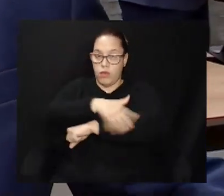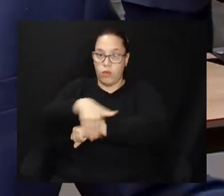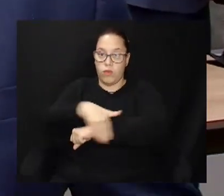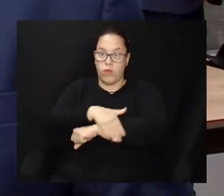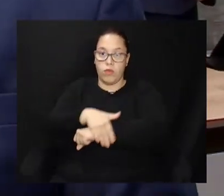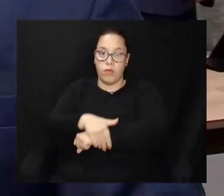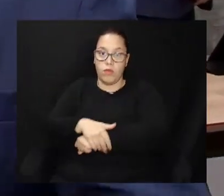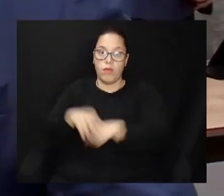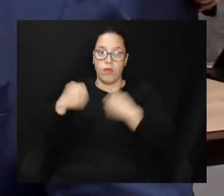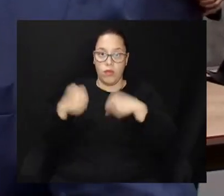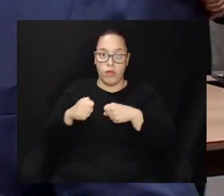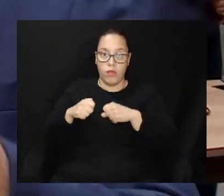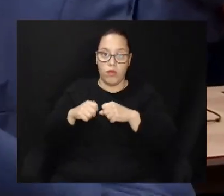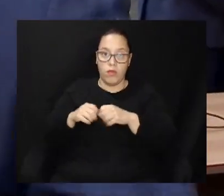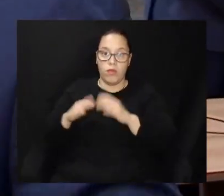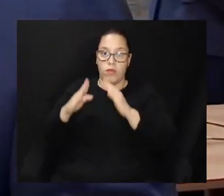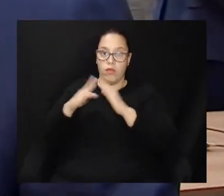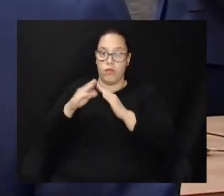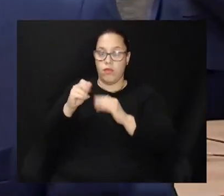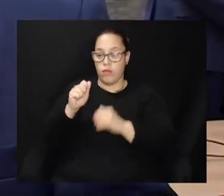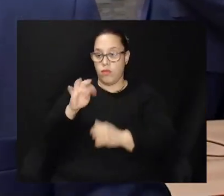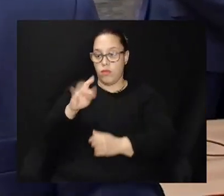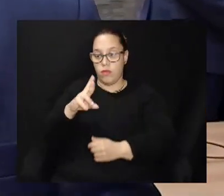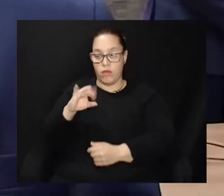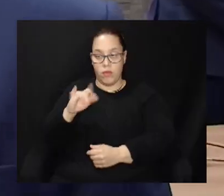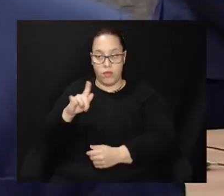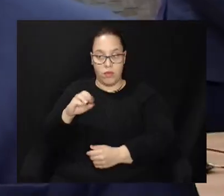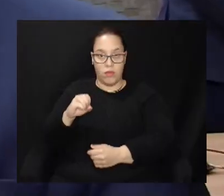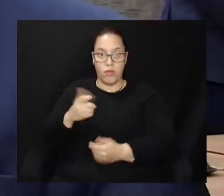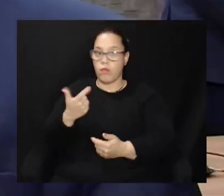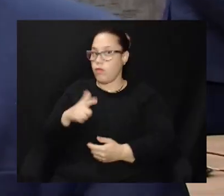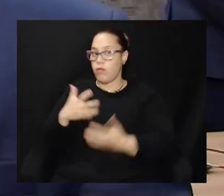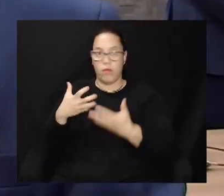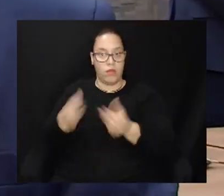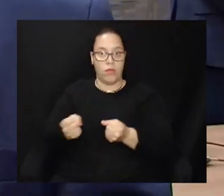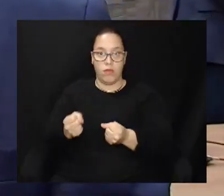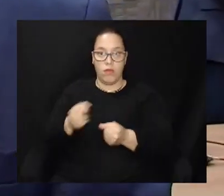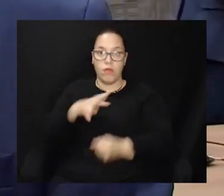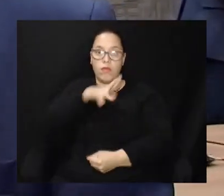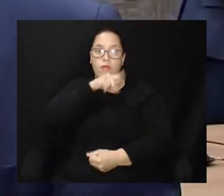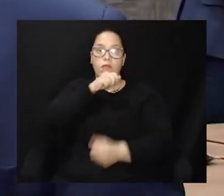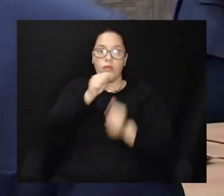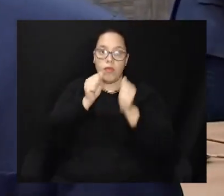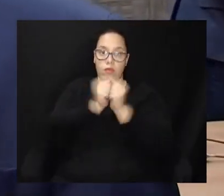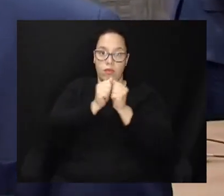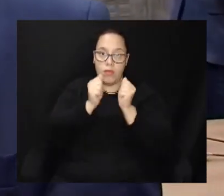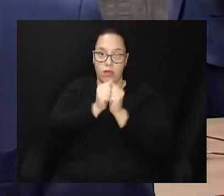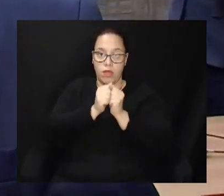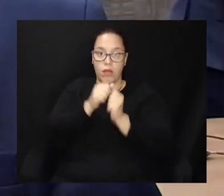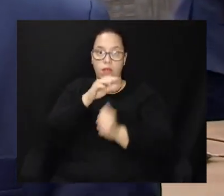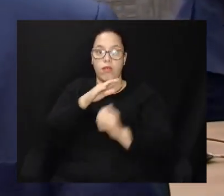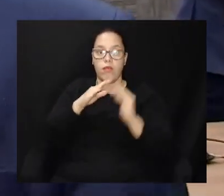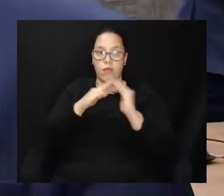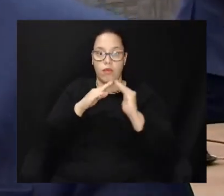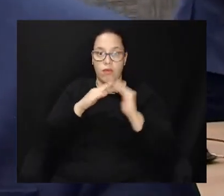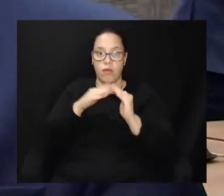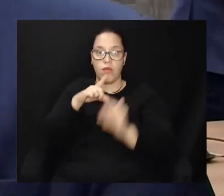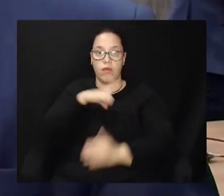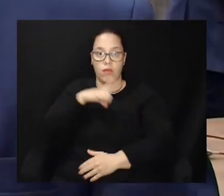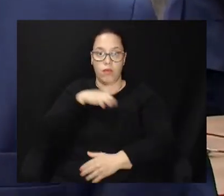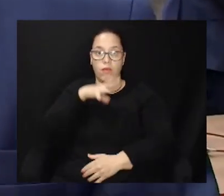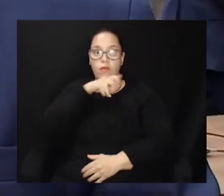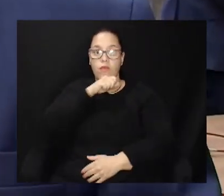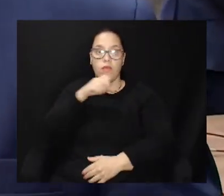para algum abrigo, o abrigo não recebe esses animais que estão com eles. Muitos moradores de rua têm animais, cães,